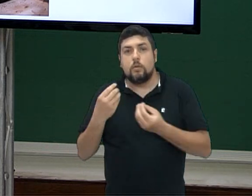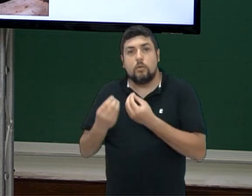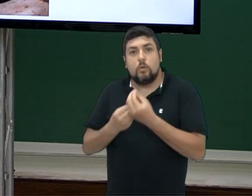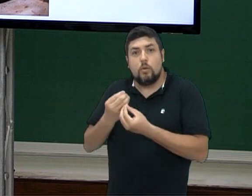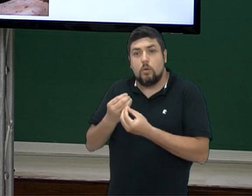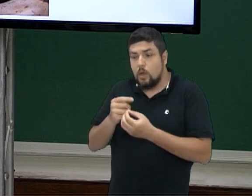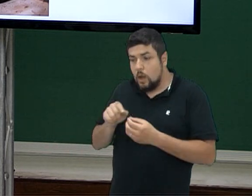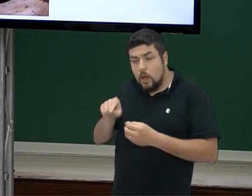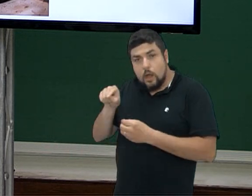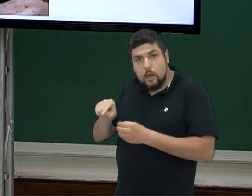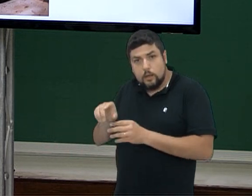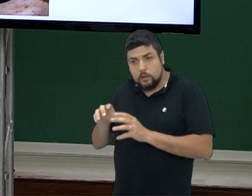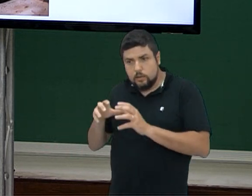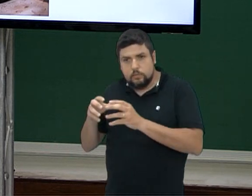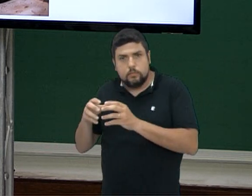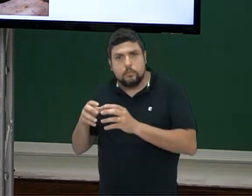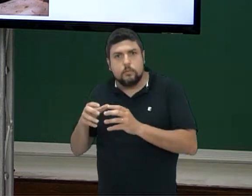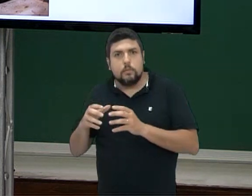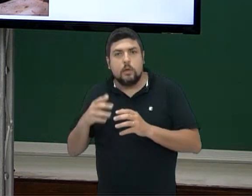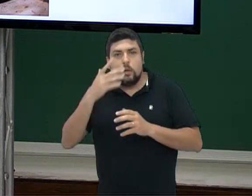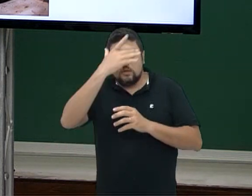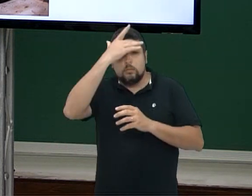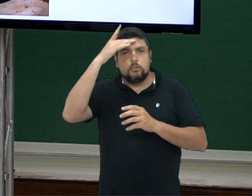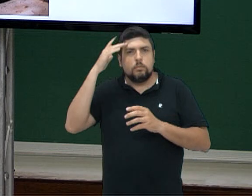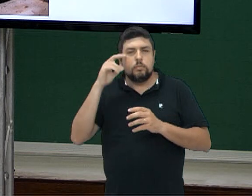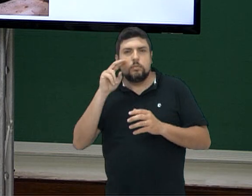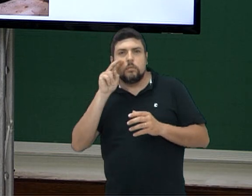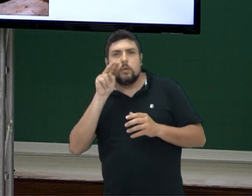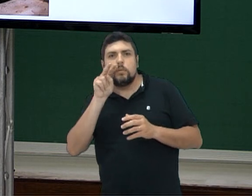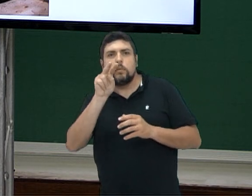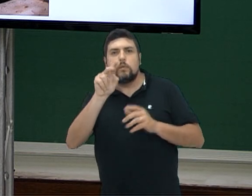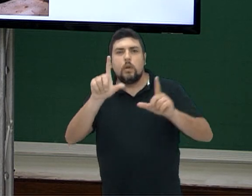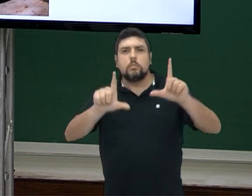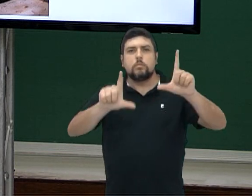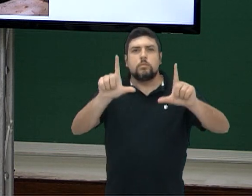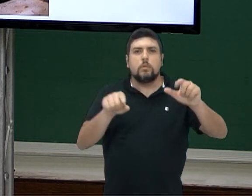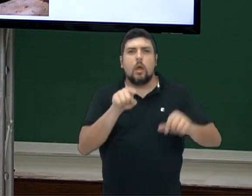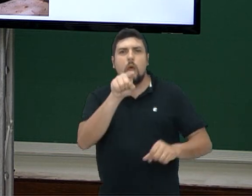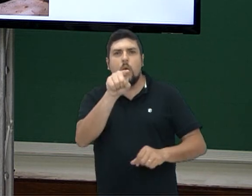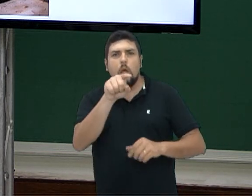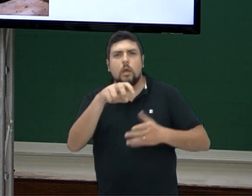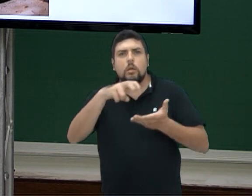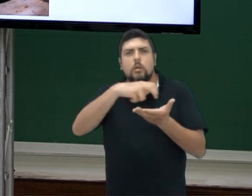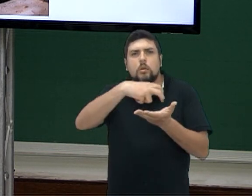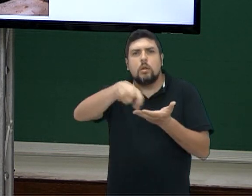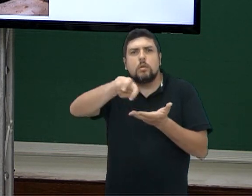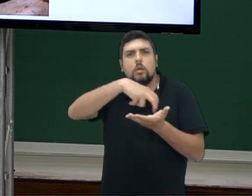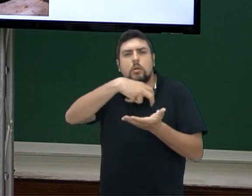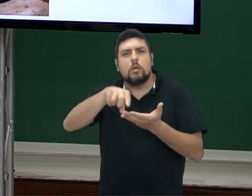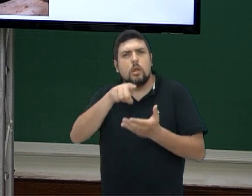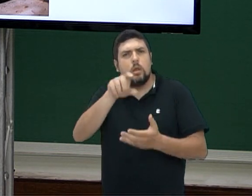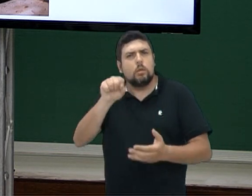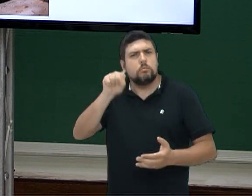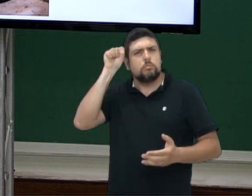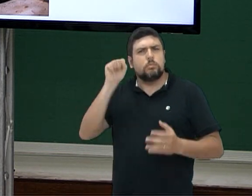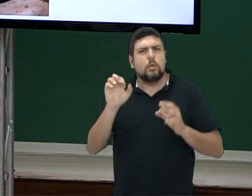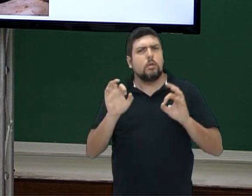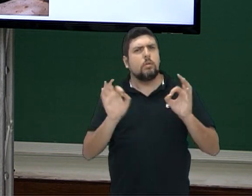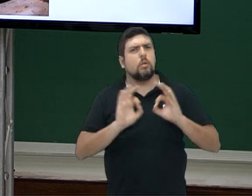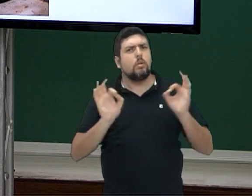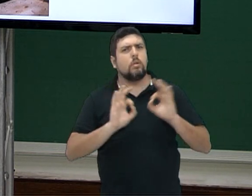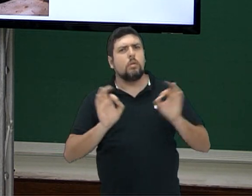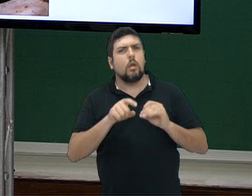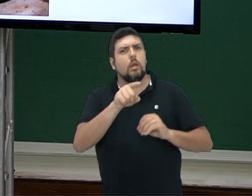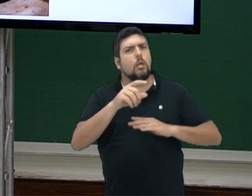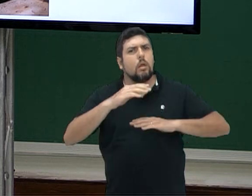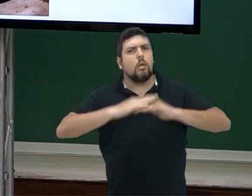começa a se criar uma credibilidade para esses praticantes de skate, não somente pessoas rebeldes, mas sim